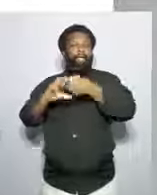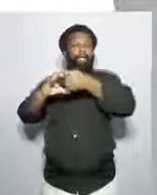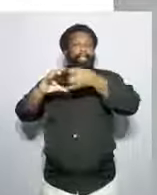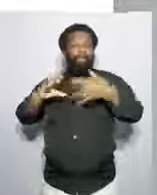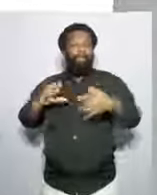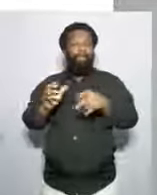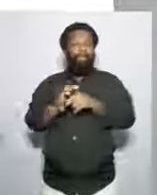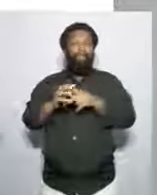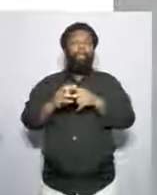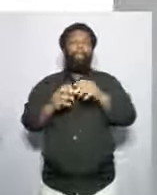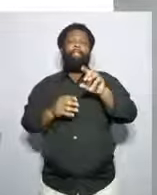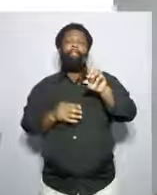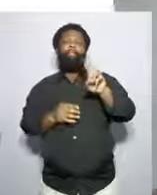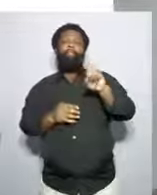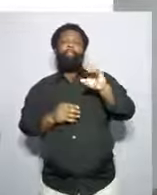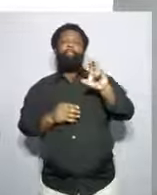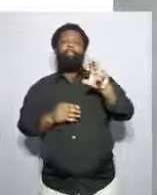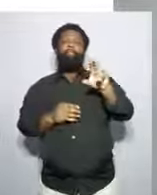a ductilidade.